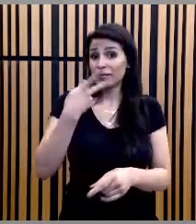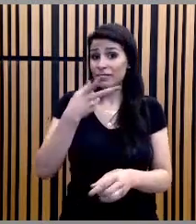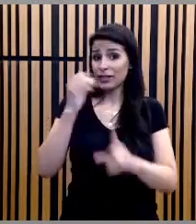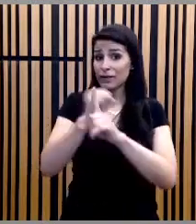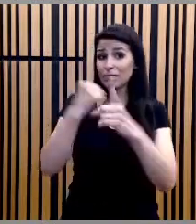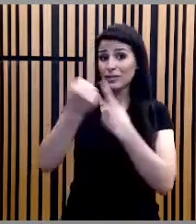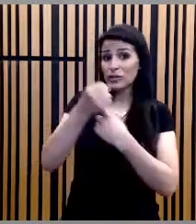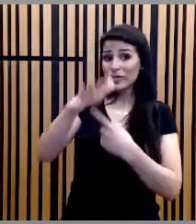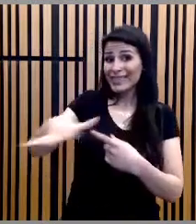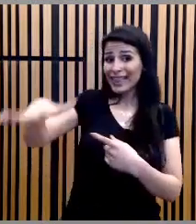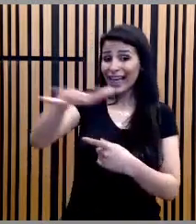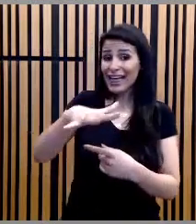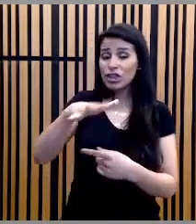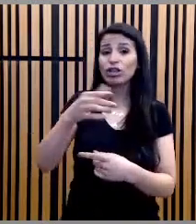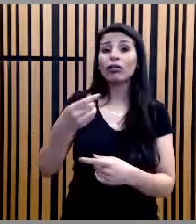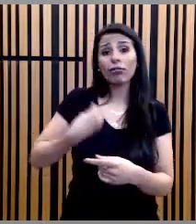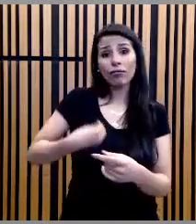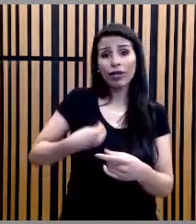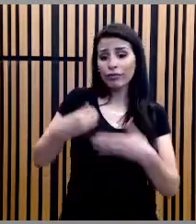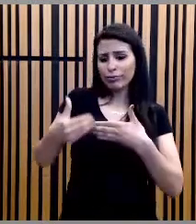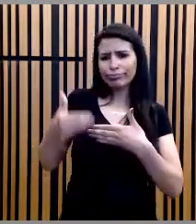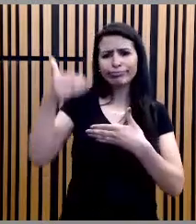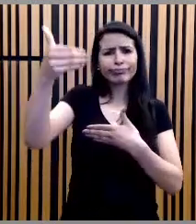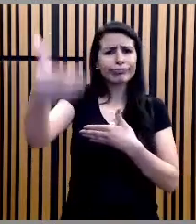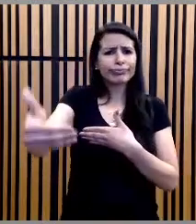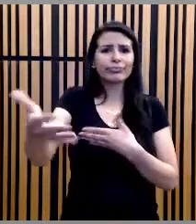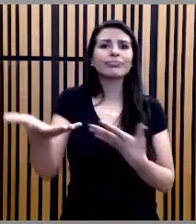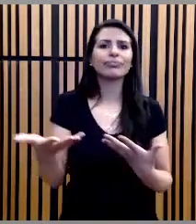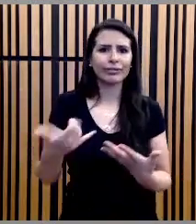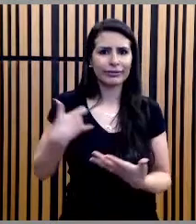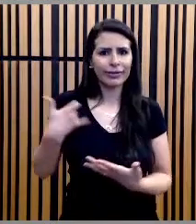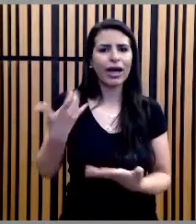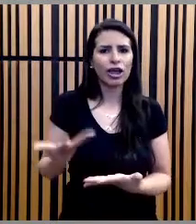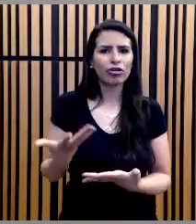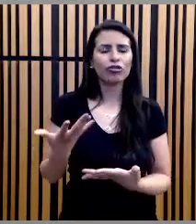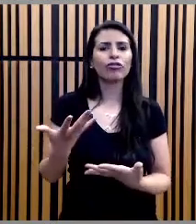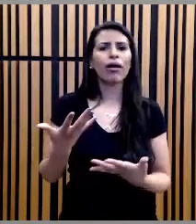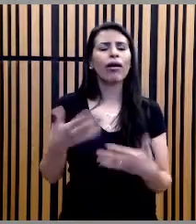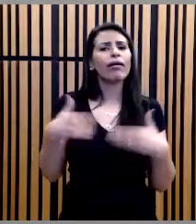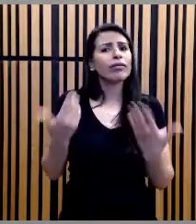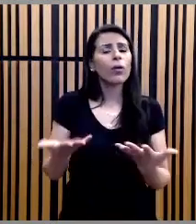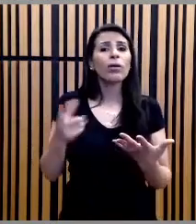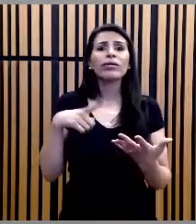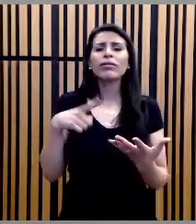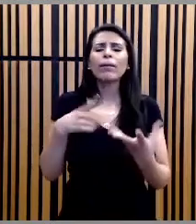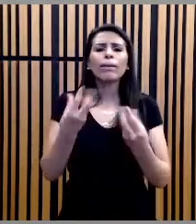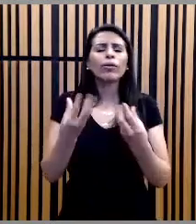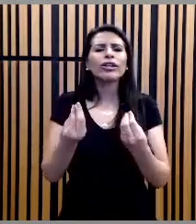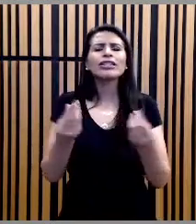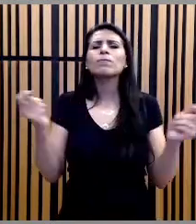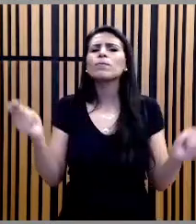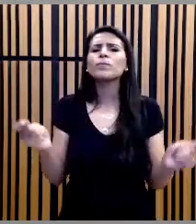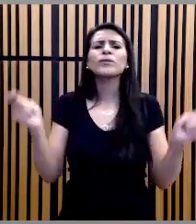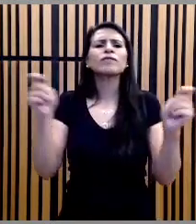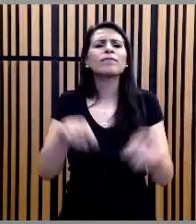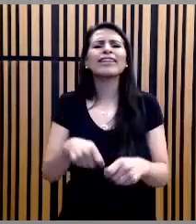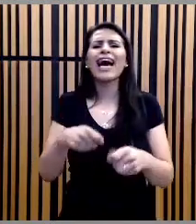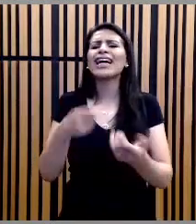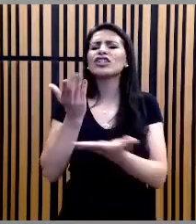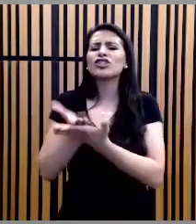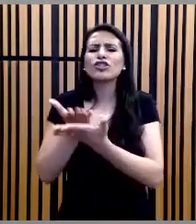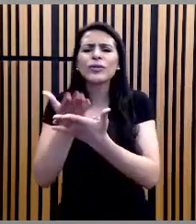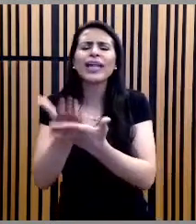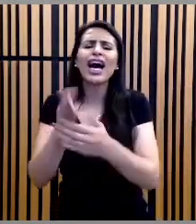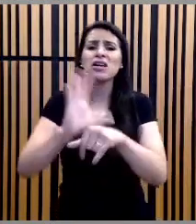cada vez mais. A gente vai ter daqui a pouco quantas oportunidades de fazer quantos cursos até os 80,